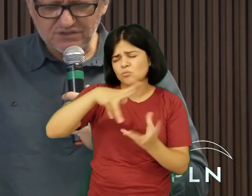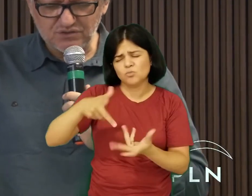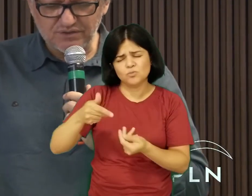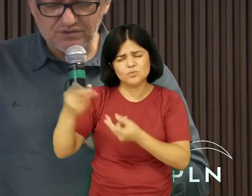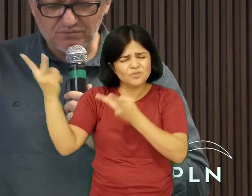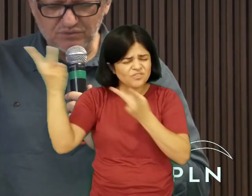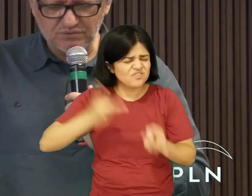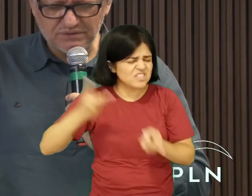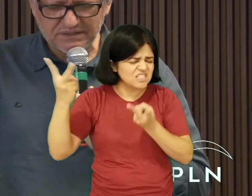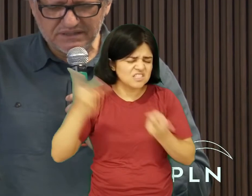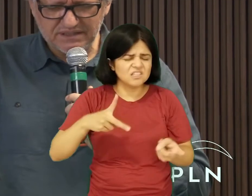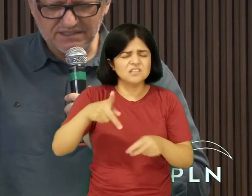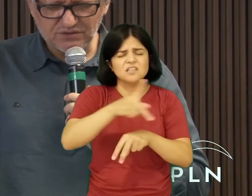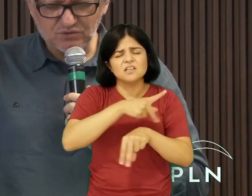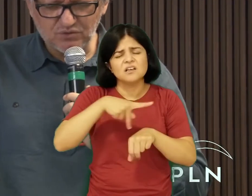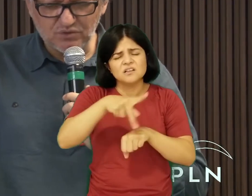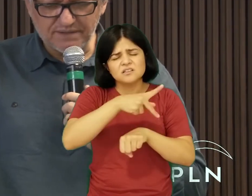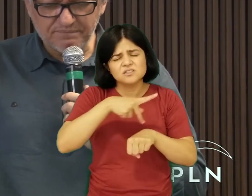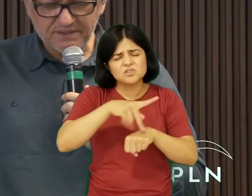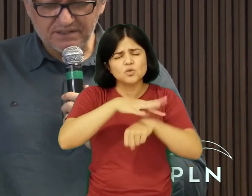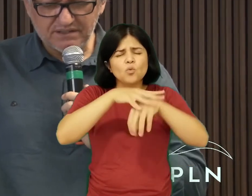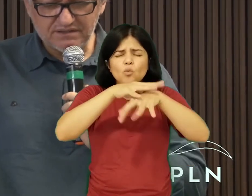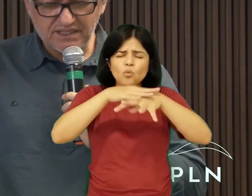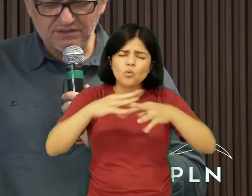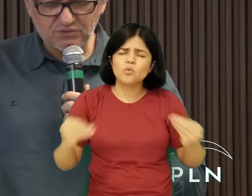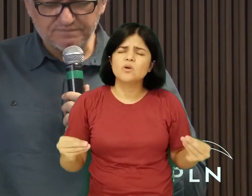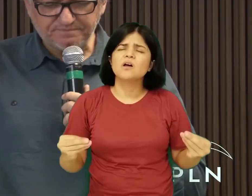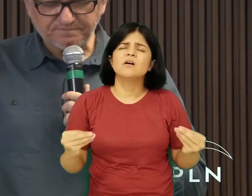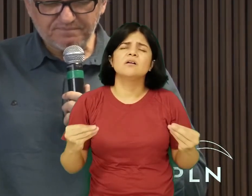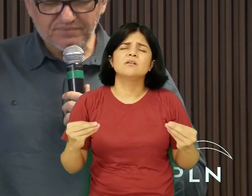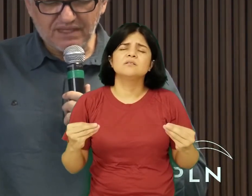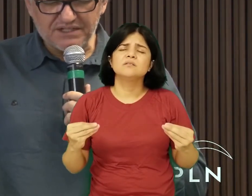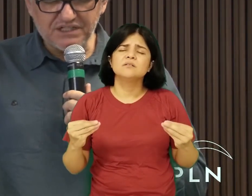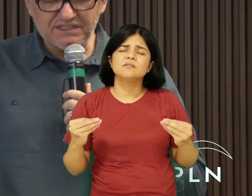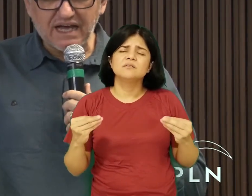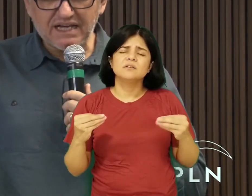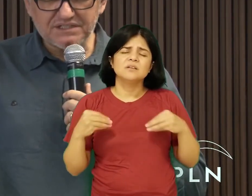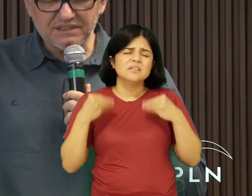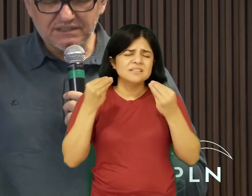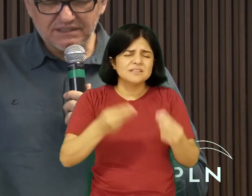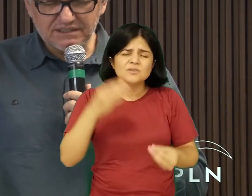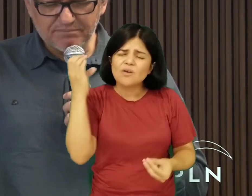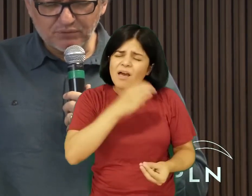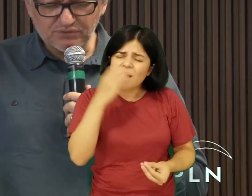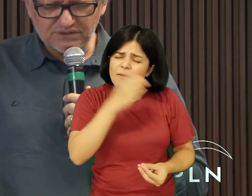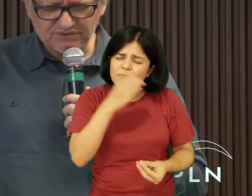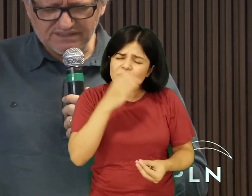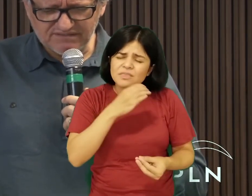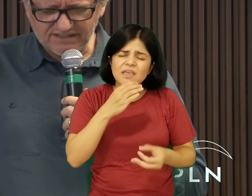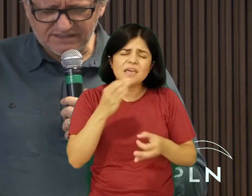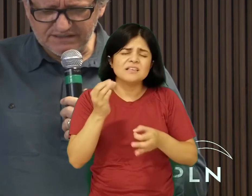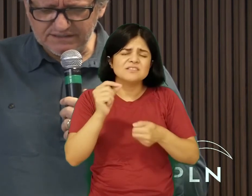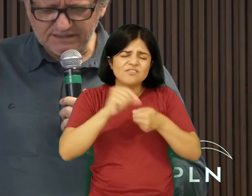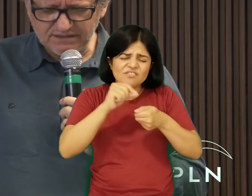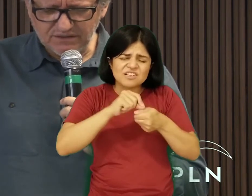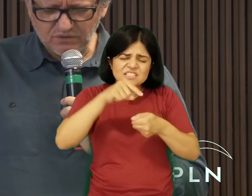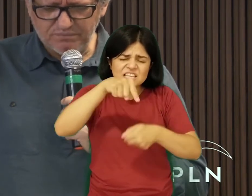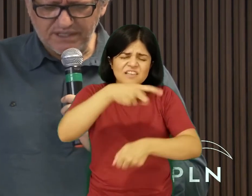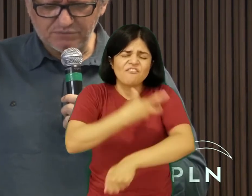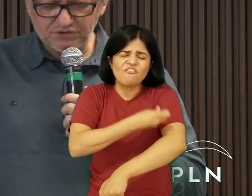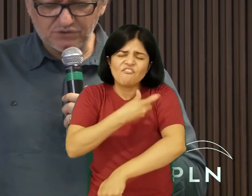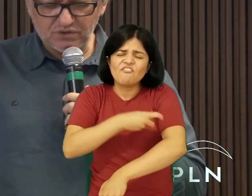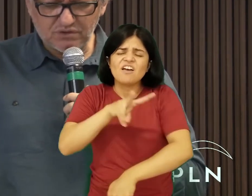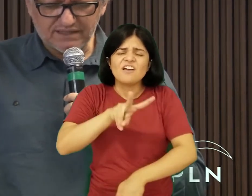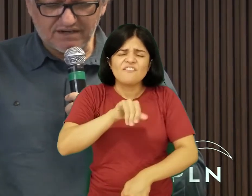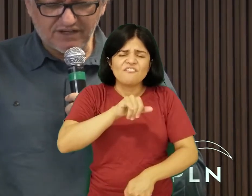as nações do mundo, trazendo cura, dando agilidade na produção dessa vacina, ou